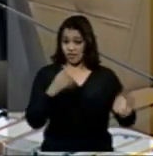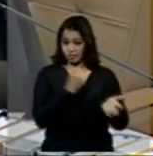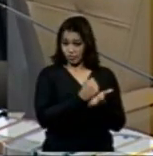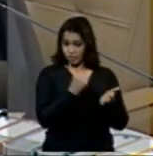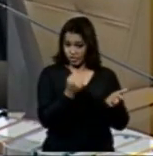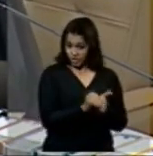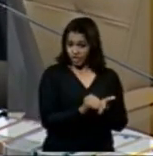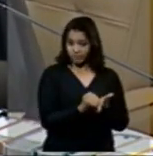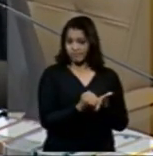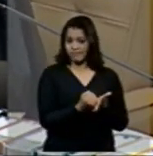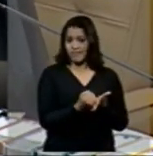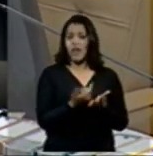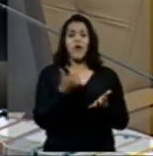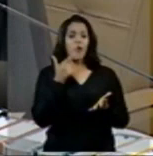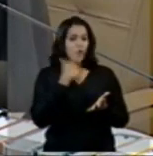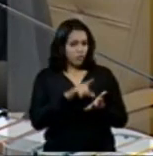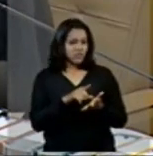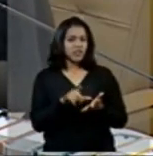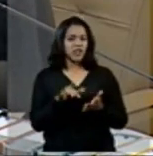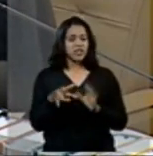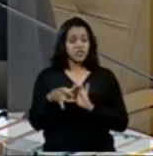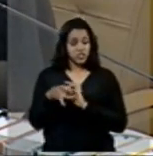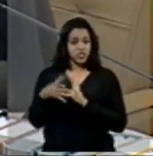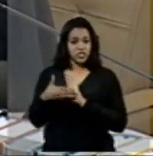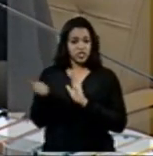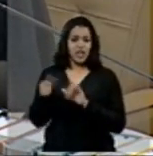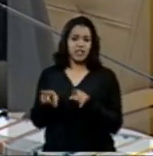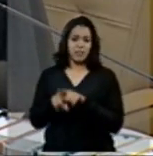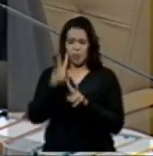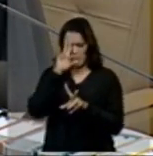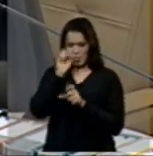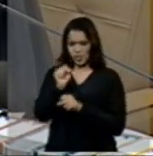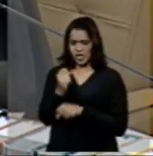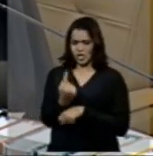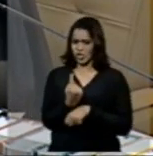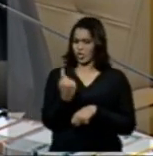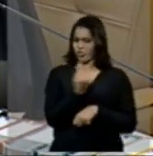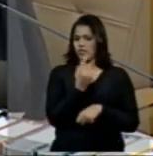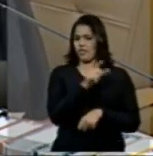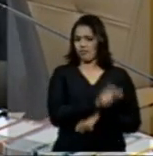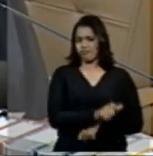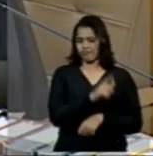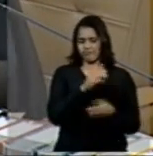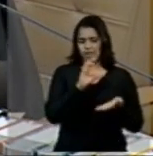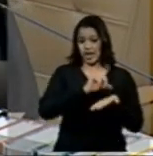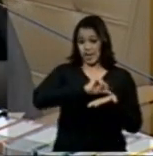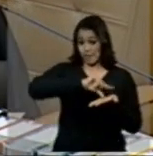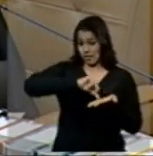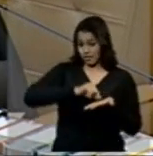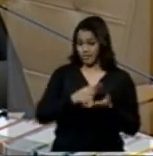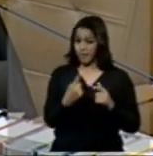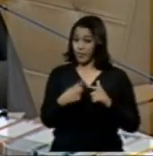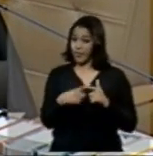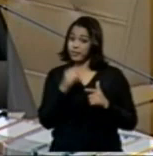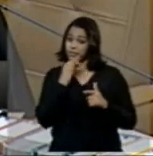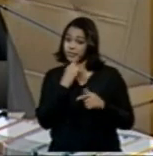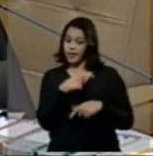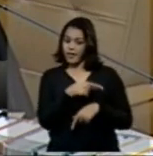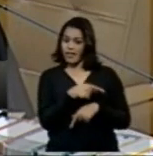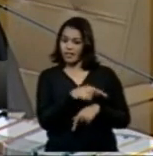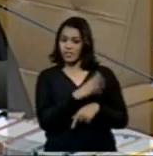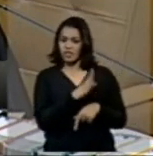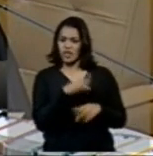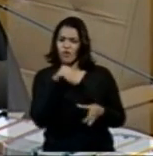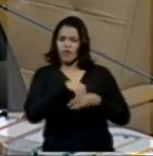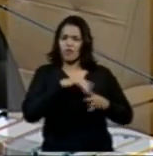consegue desabilitar o poder individual dos capitalistas, pois que à sombra dessa liberdade, eles haviam estabelecido no